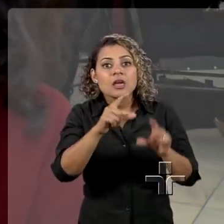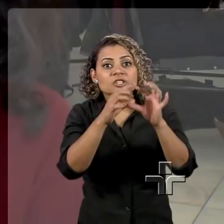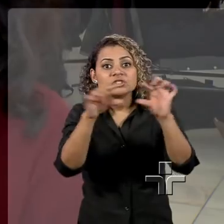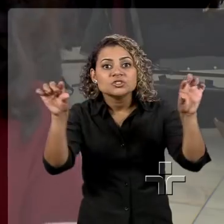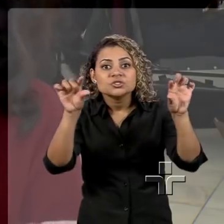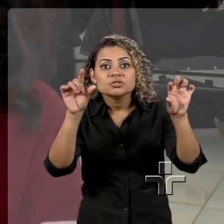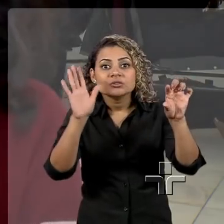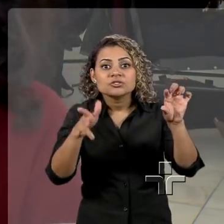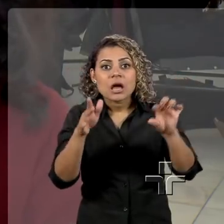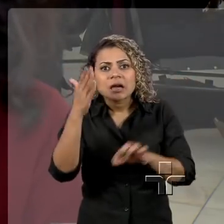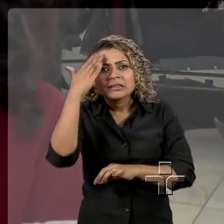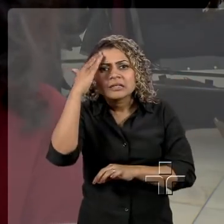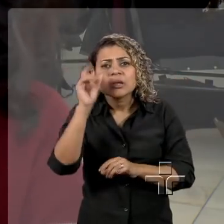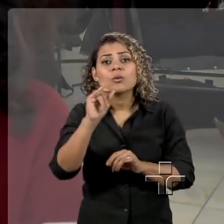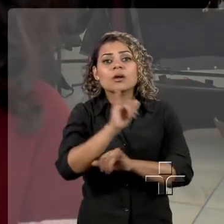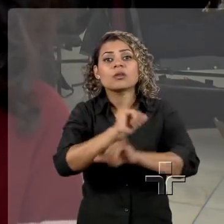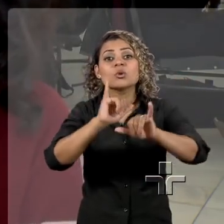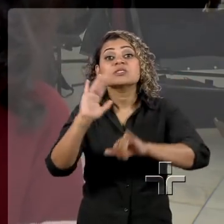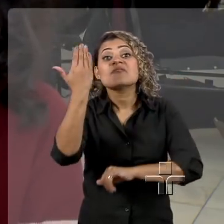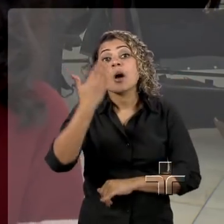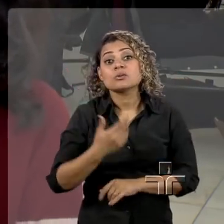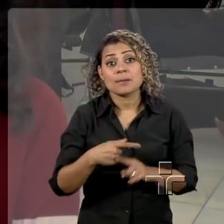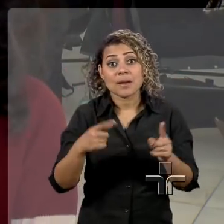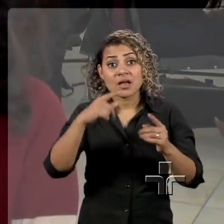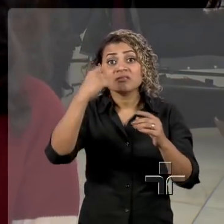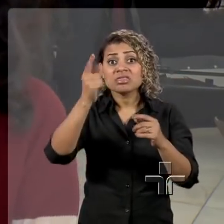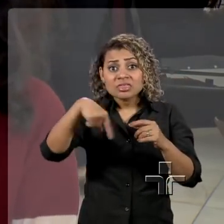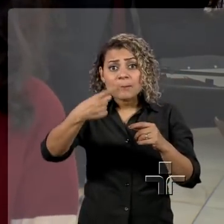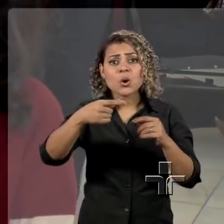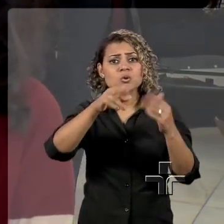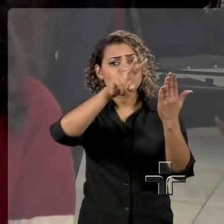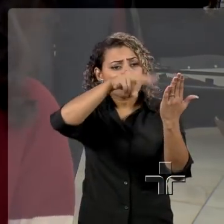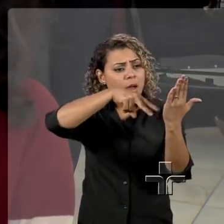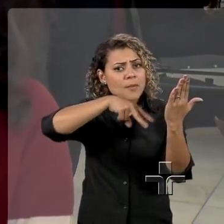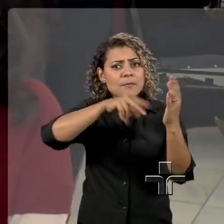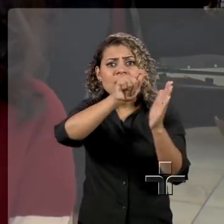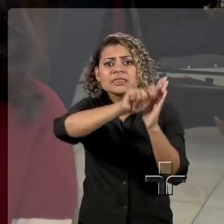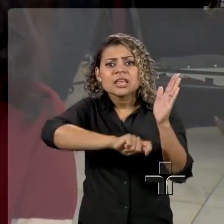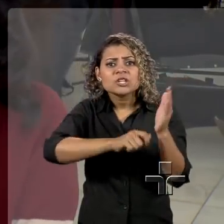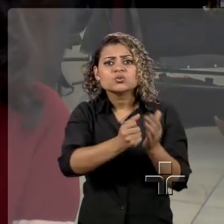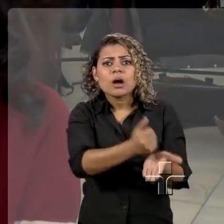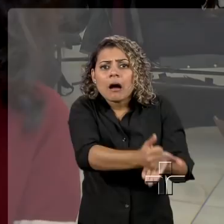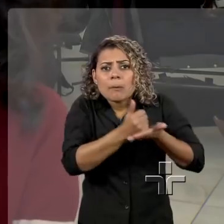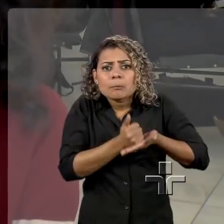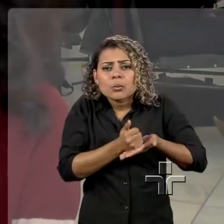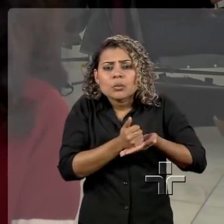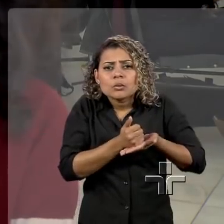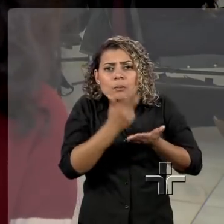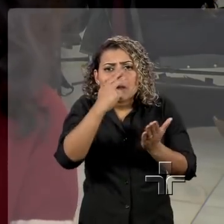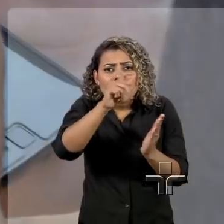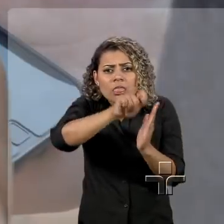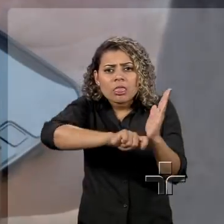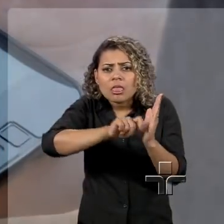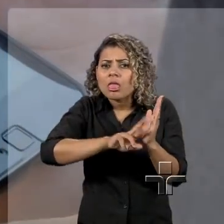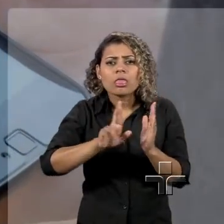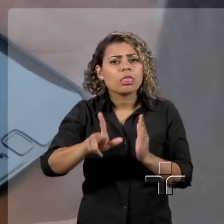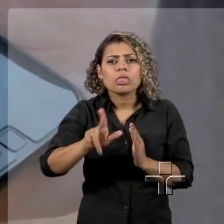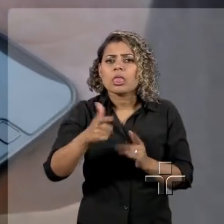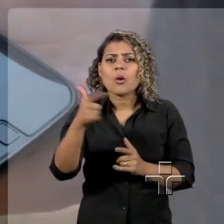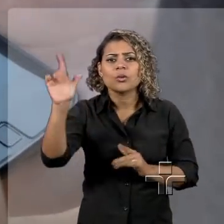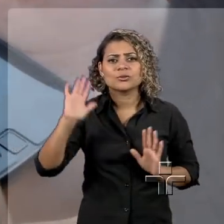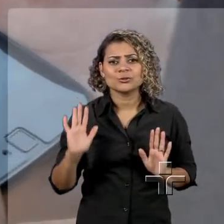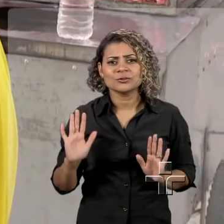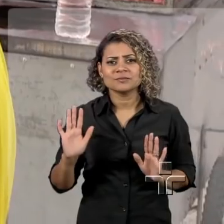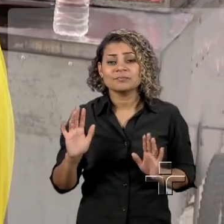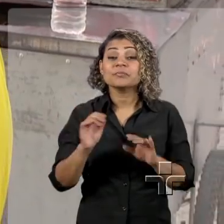gente entendia que era fake news, mas logo que a gente ia ler os textos que estavam de apoio, pedia outra coisa. De fato, as